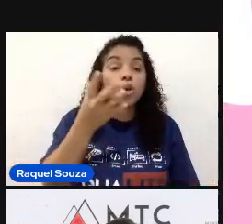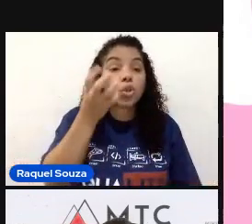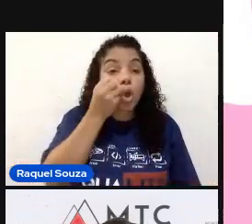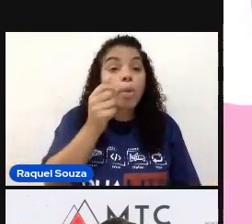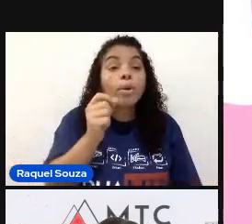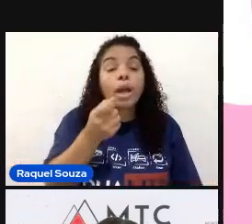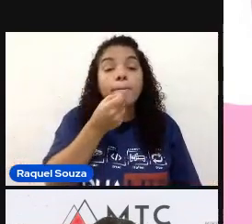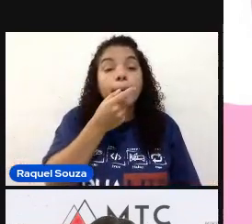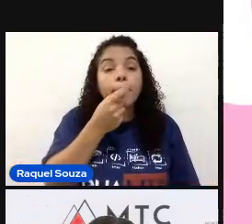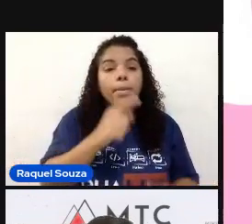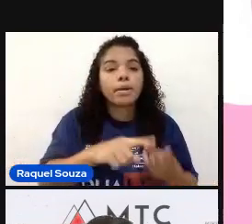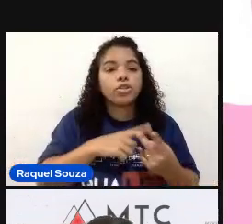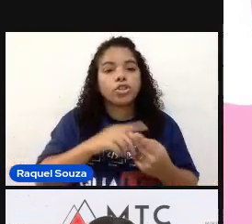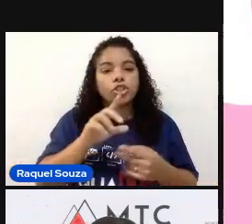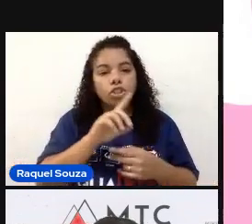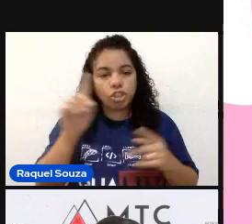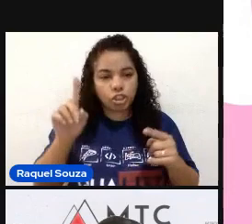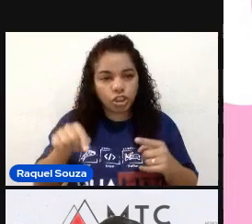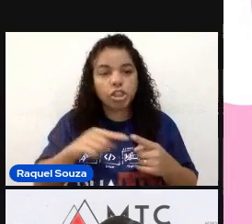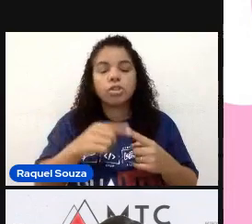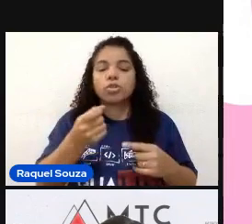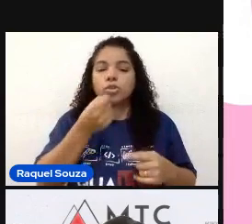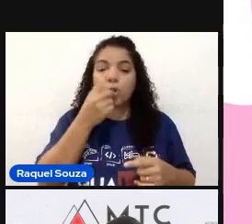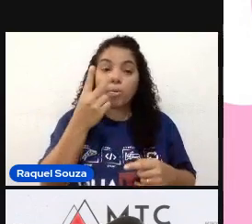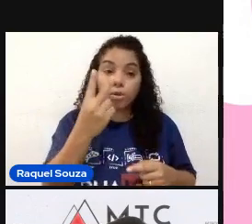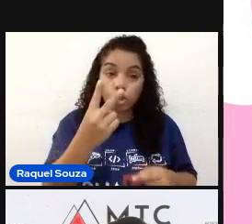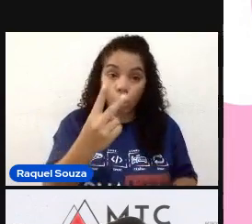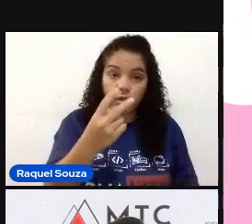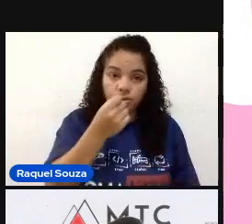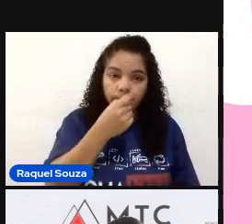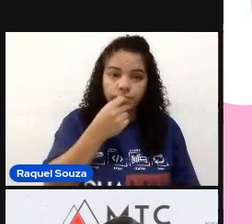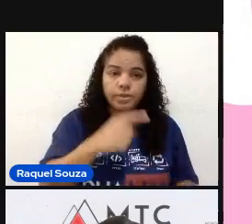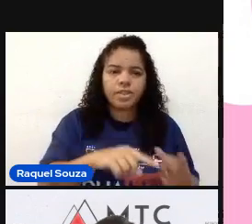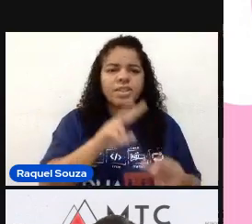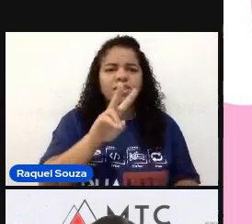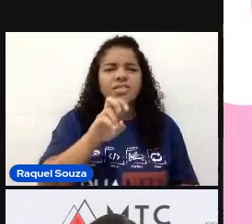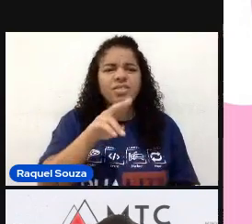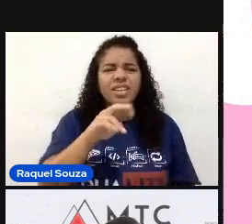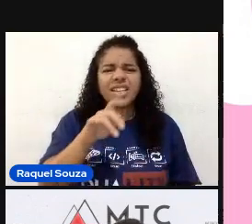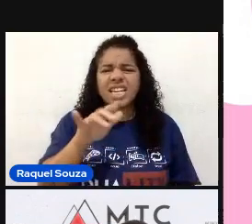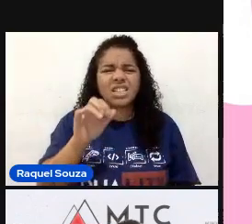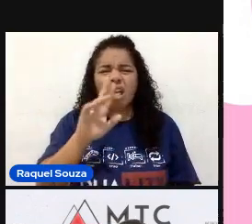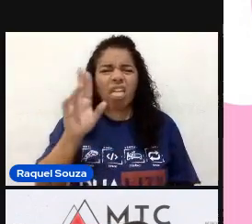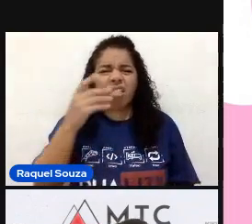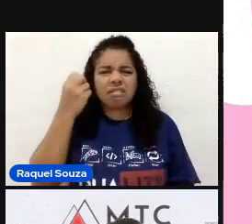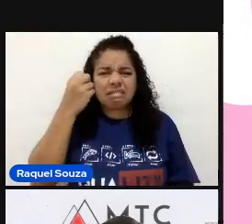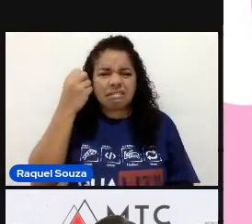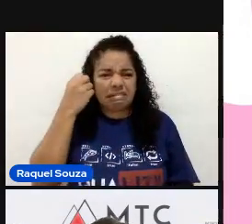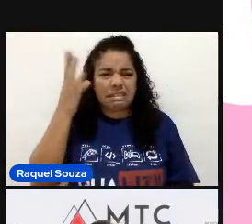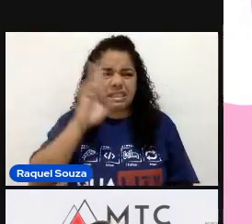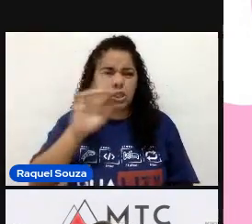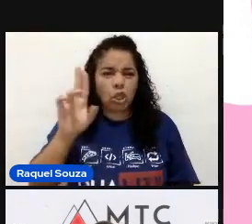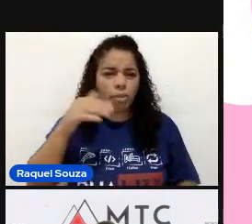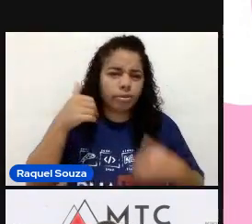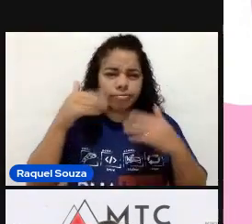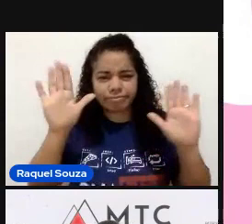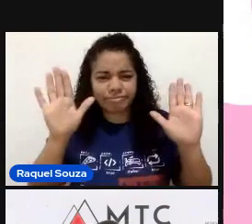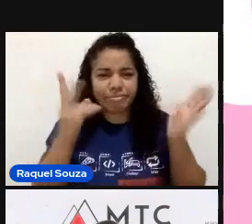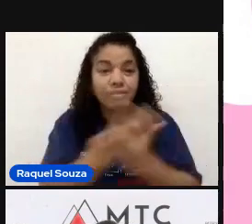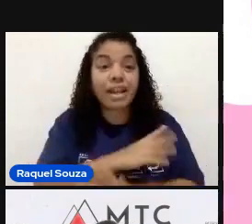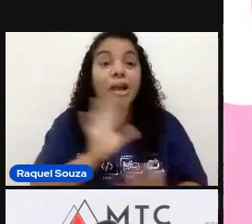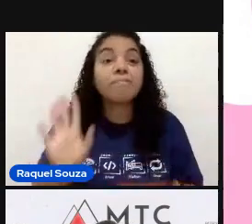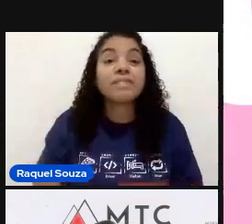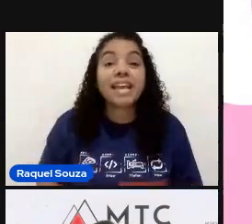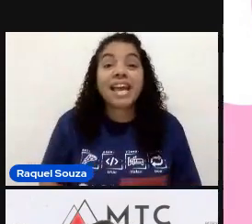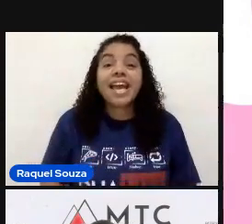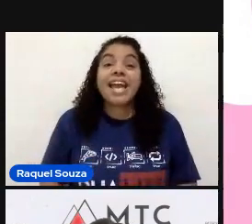eu tomo 2 medicações para o TDAH, é o Venvance e Ibuprofen, esqueci o nome, para variar.